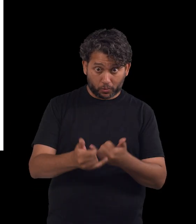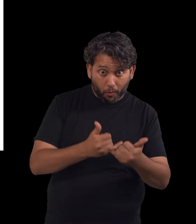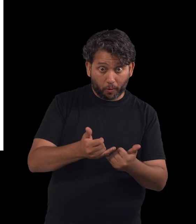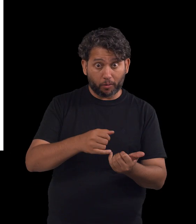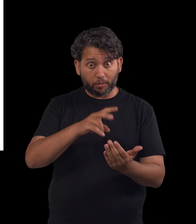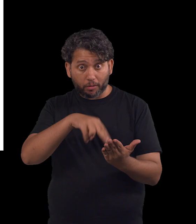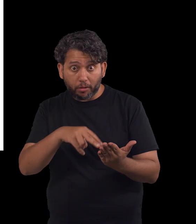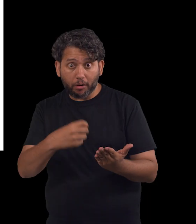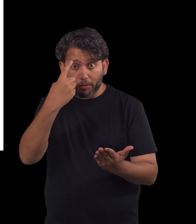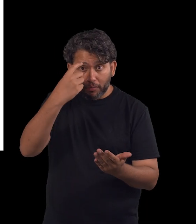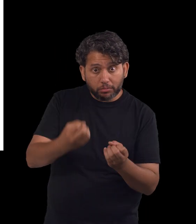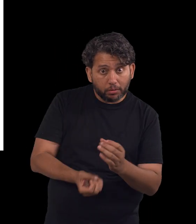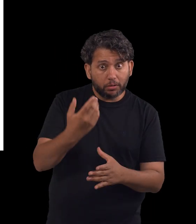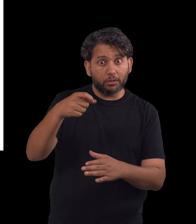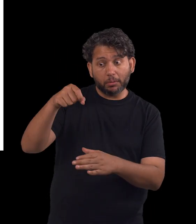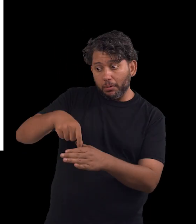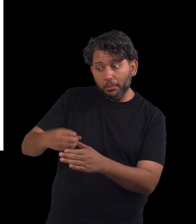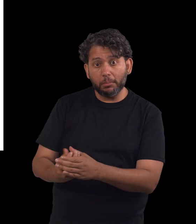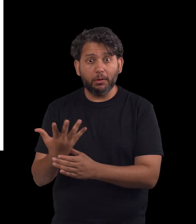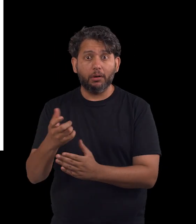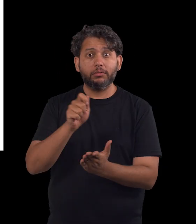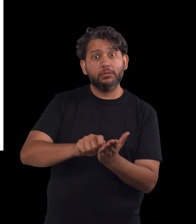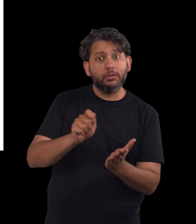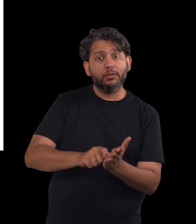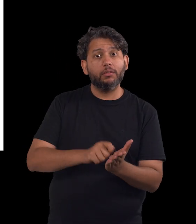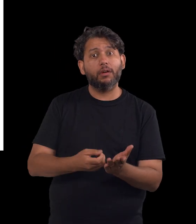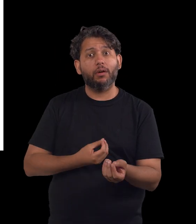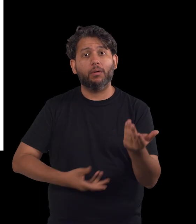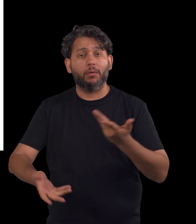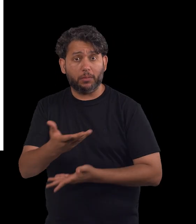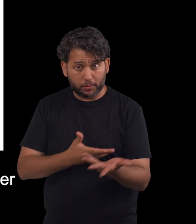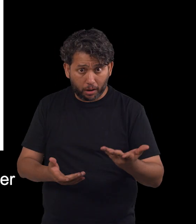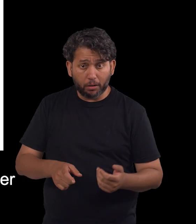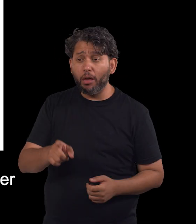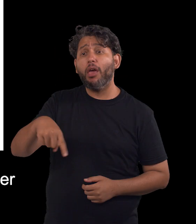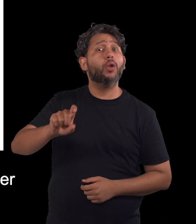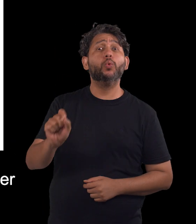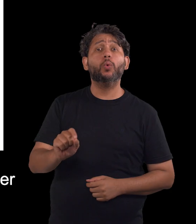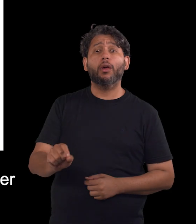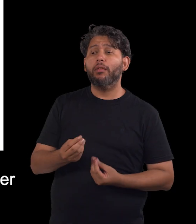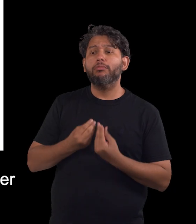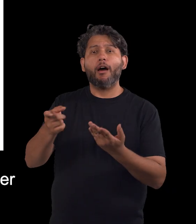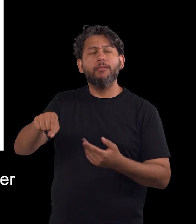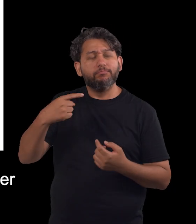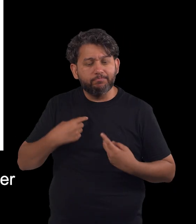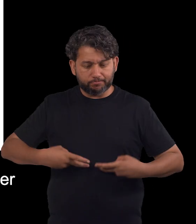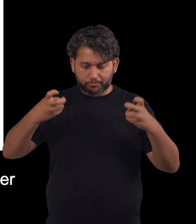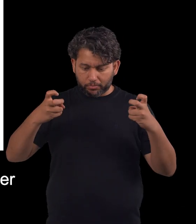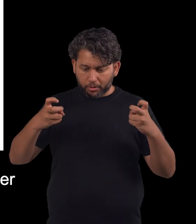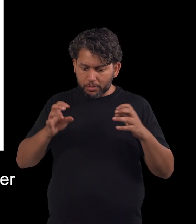jogar, ler, criar, plantar, escrever e compartilhar, os estudantes são convidados a